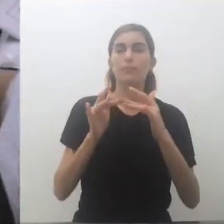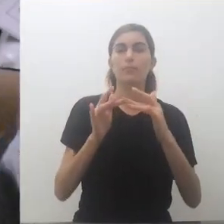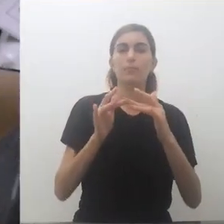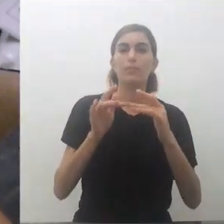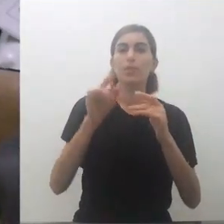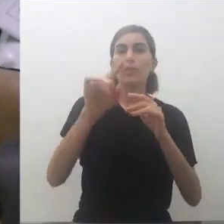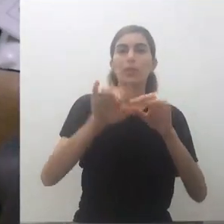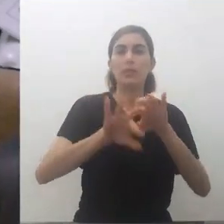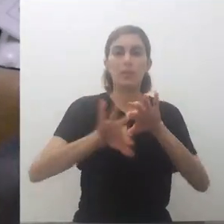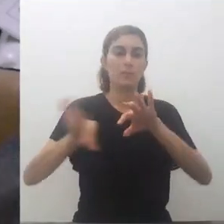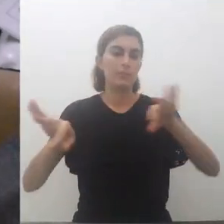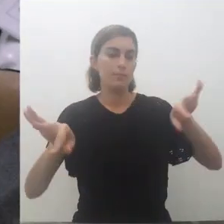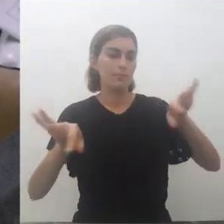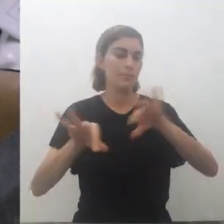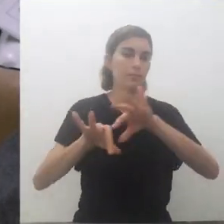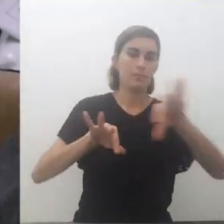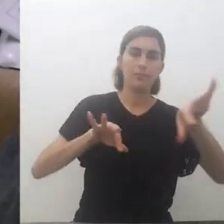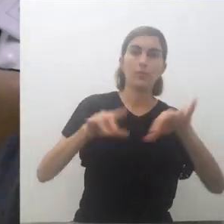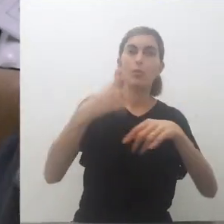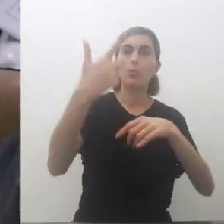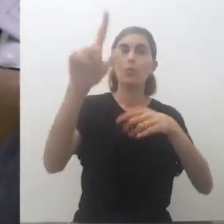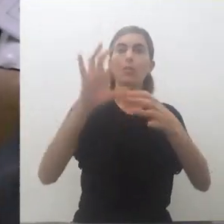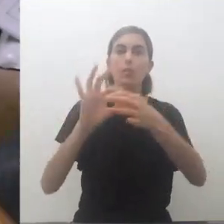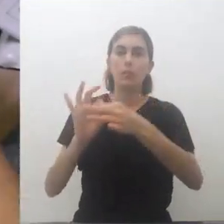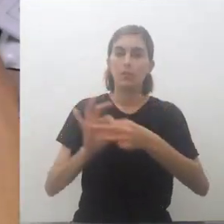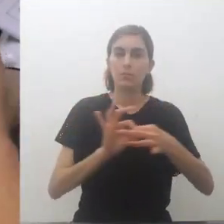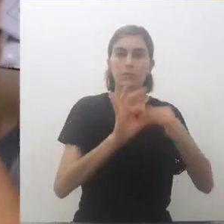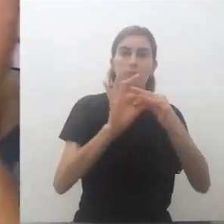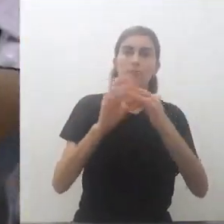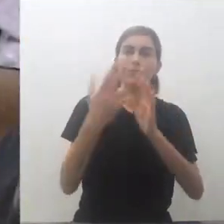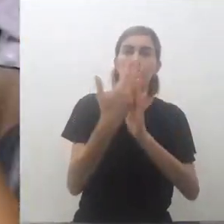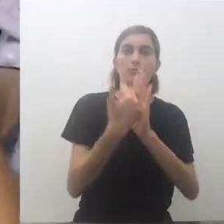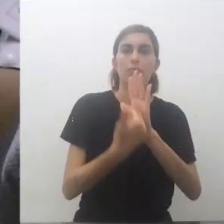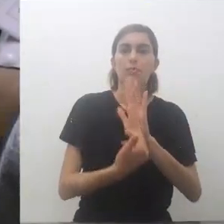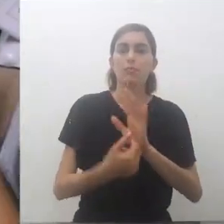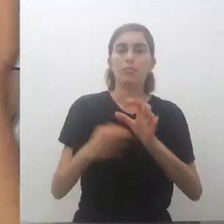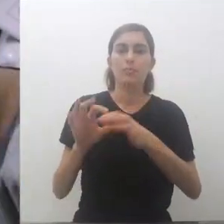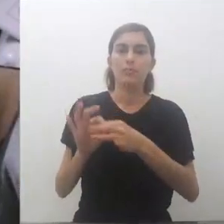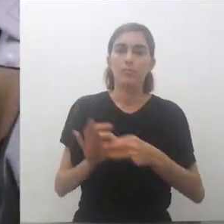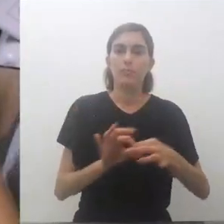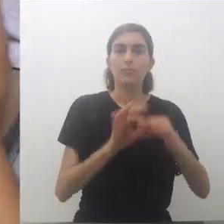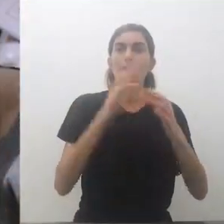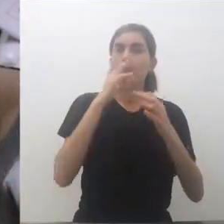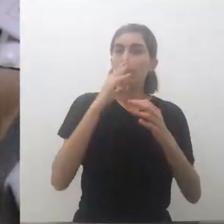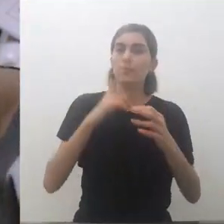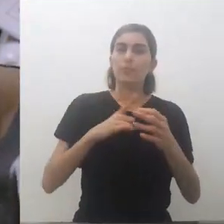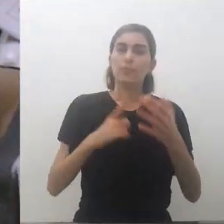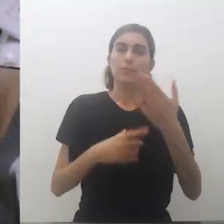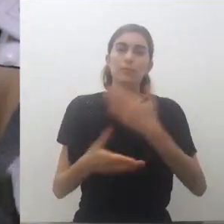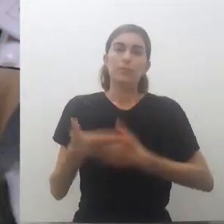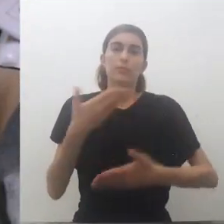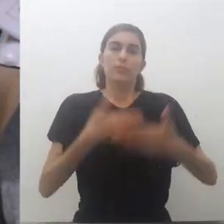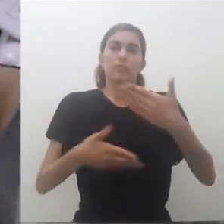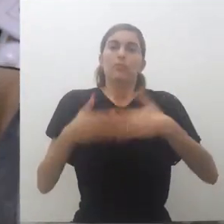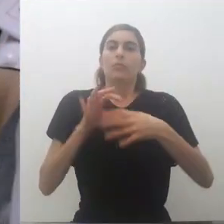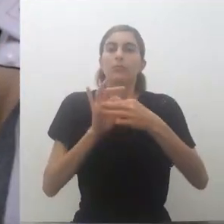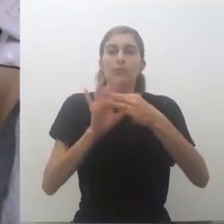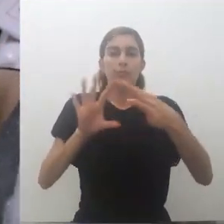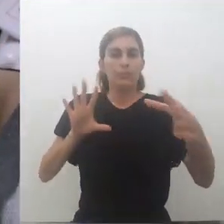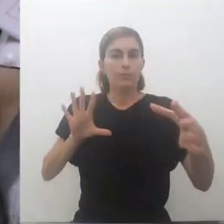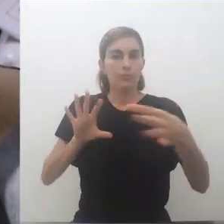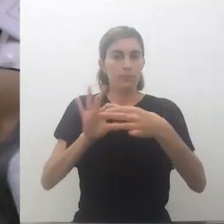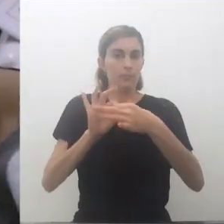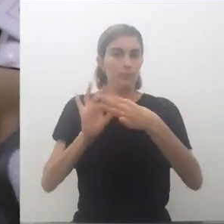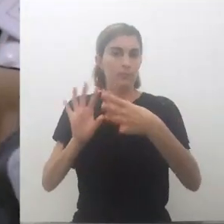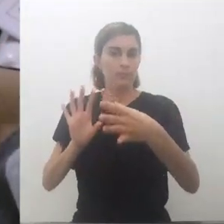nessa composição aqui do meio, eles estão mais dispersos, mesmo que tenham uma relação de distância,